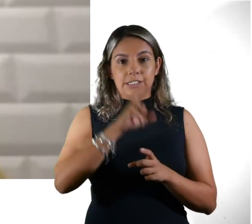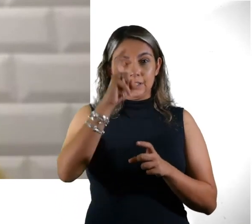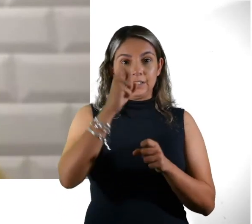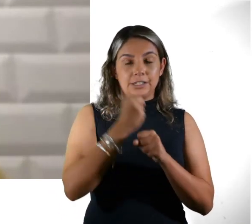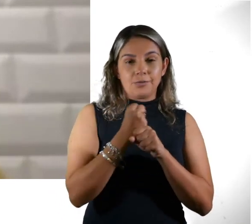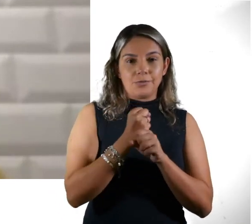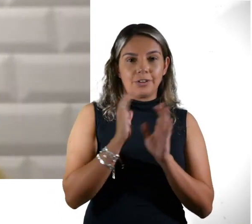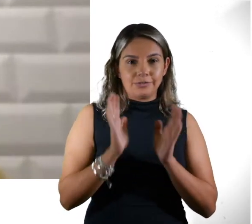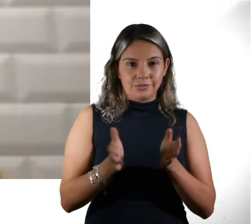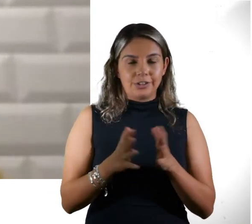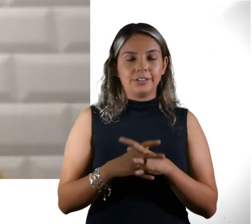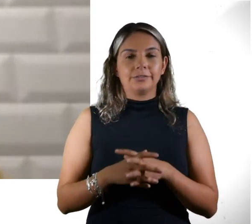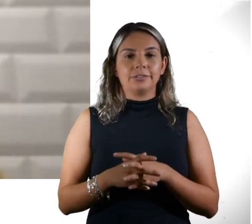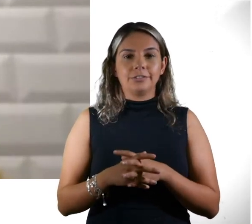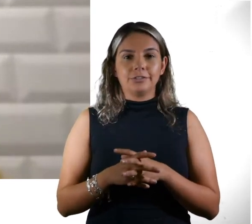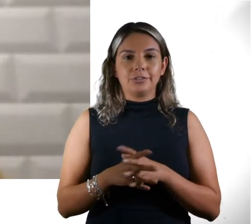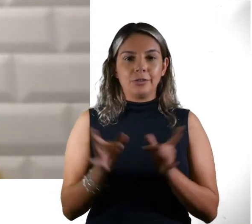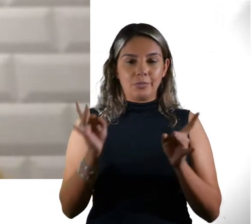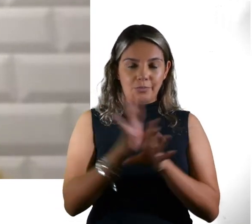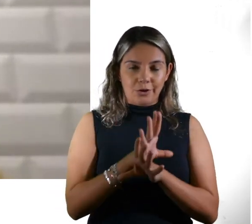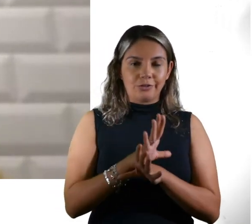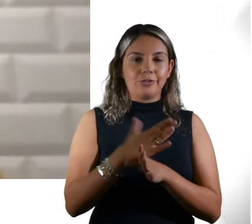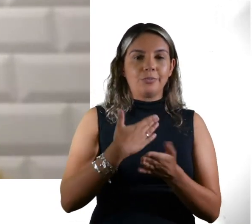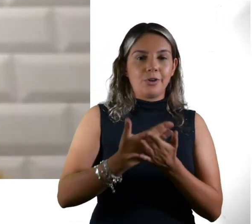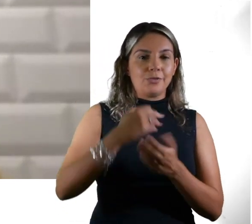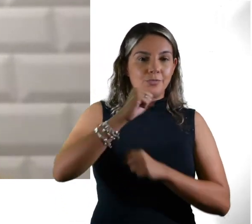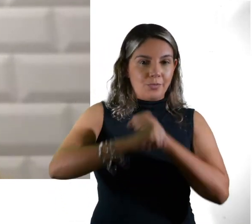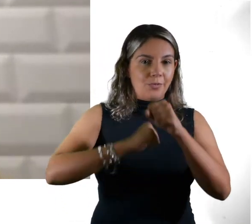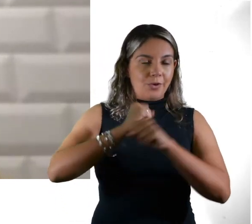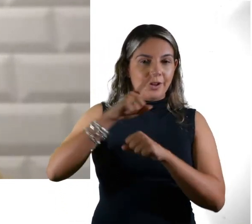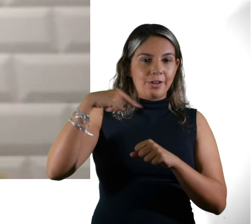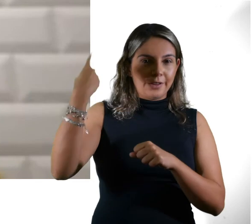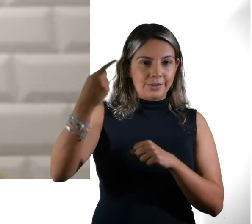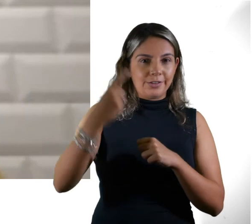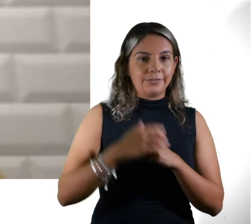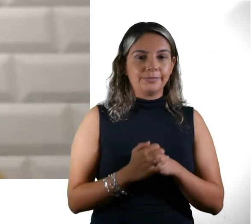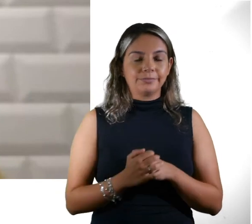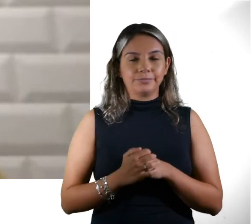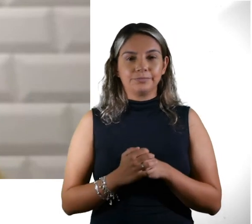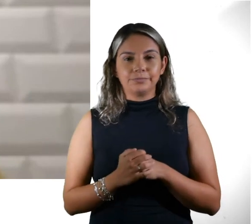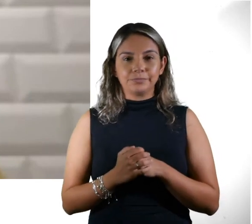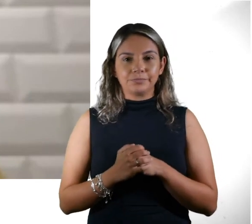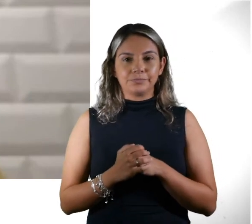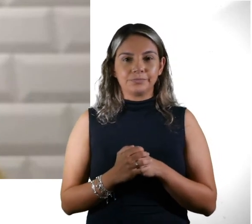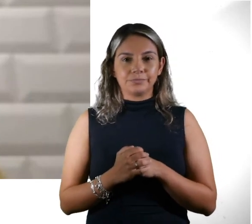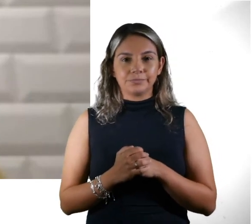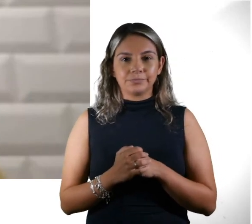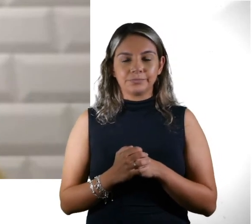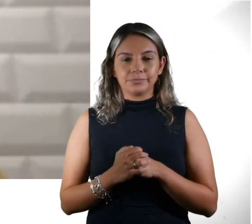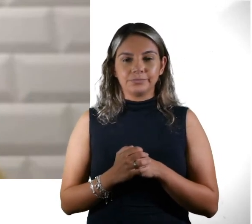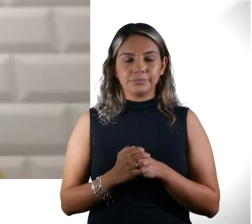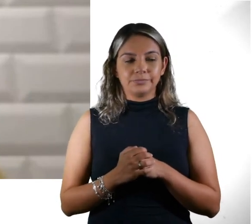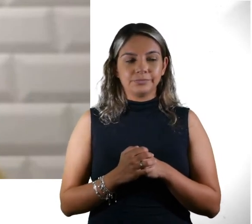tem 5 anos, portanto deve estar pronto para o ano, no início do próximo ano. Está aqui na nossa